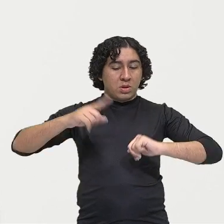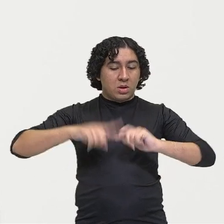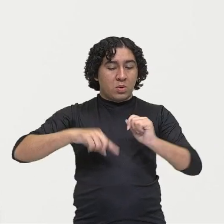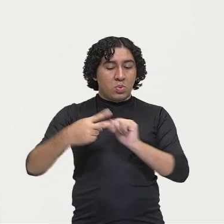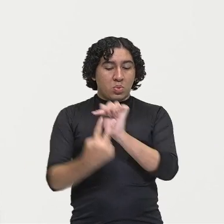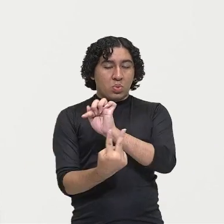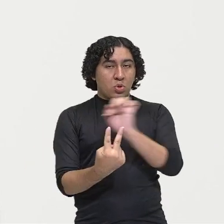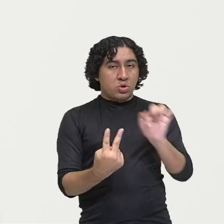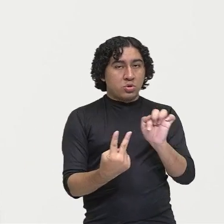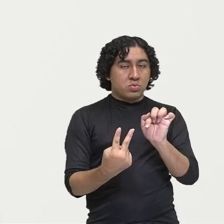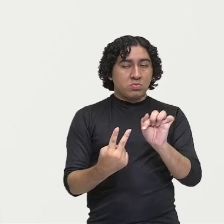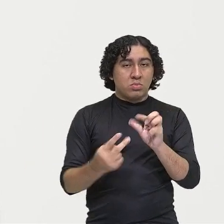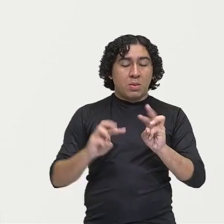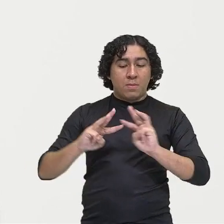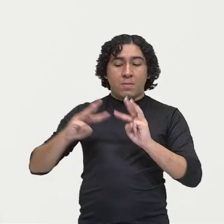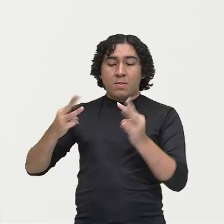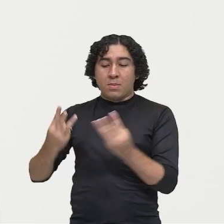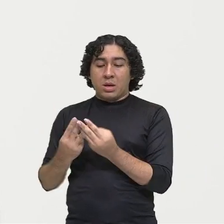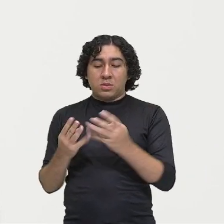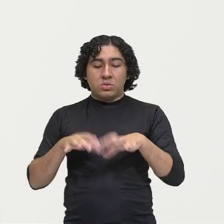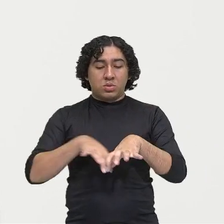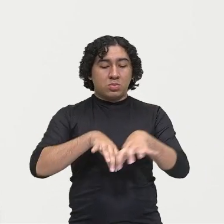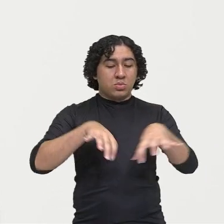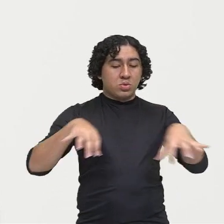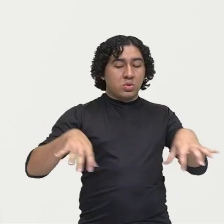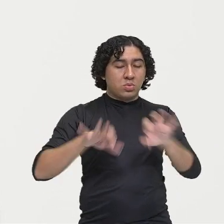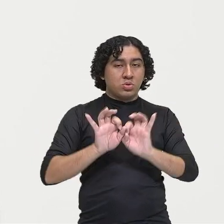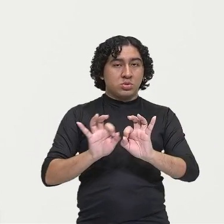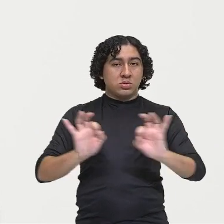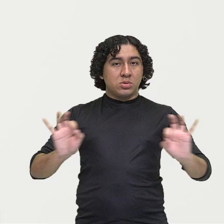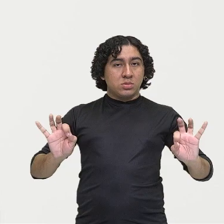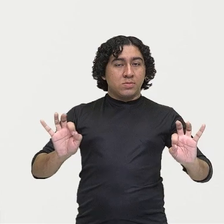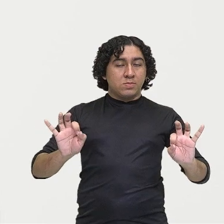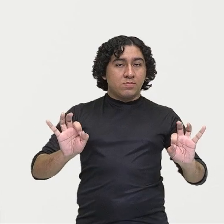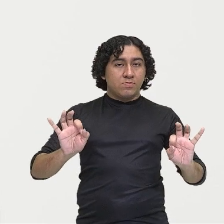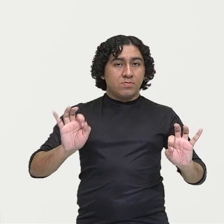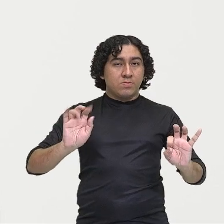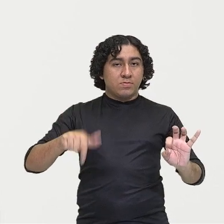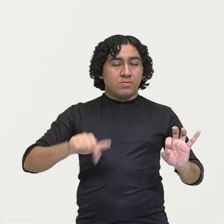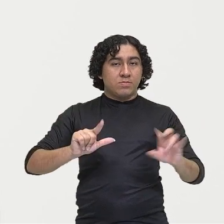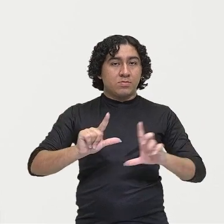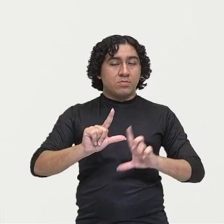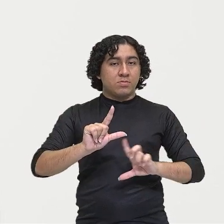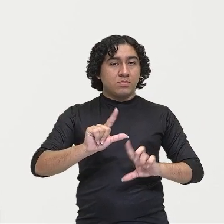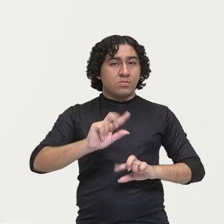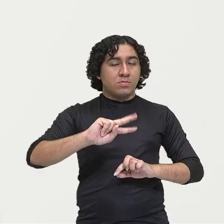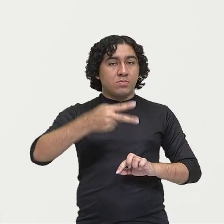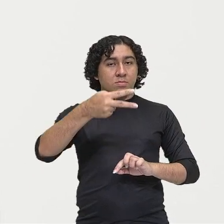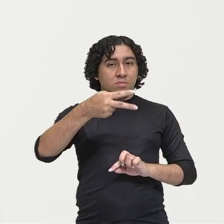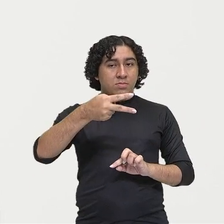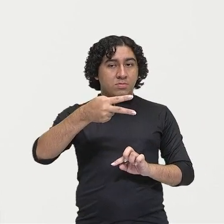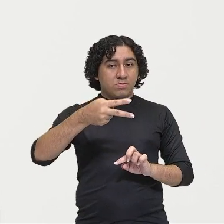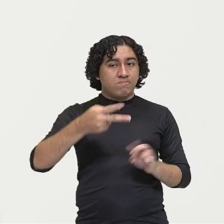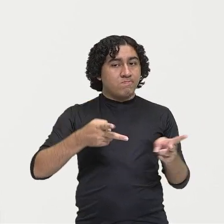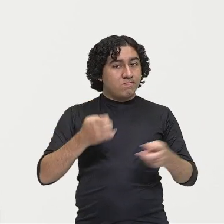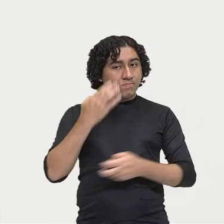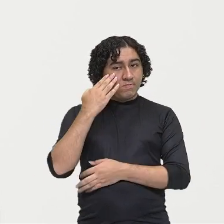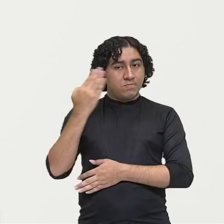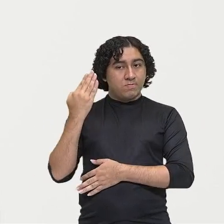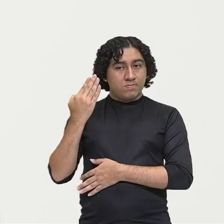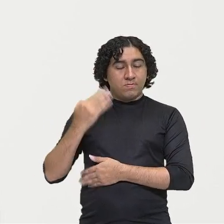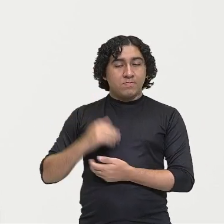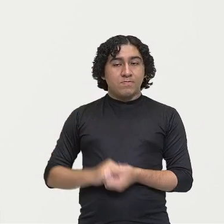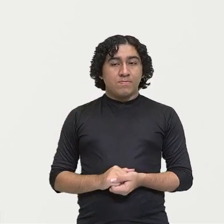massas que serão separados aí por uma distância, e ela será ao quadrado. Como você observa aqui, eu